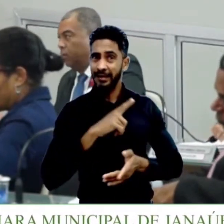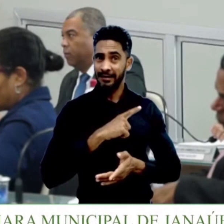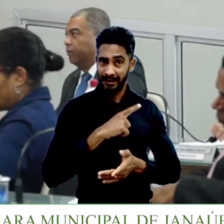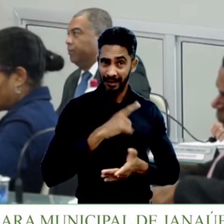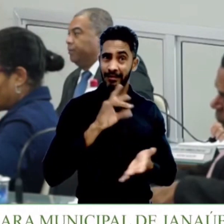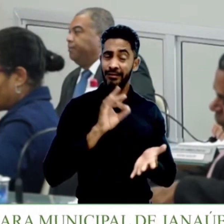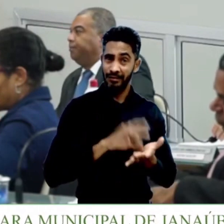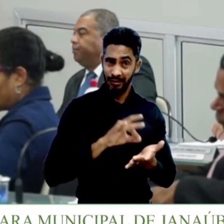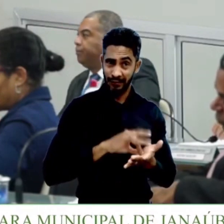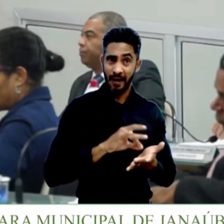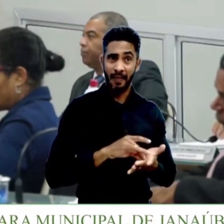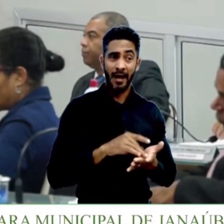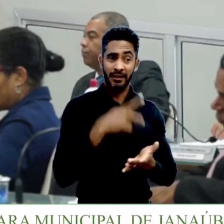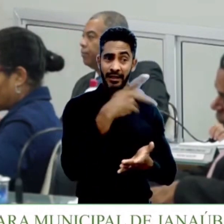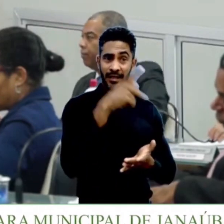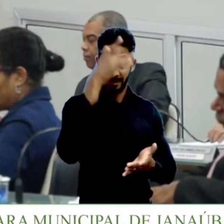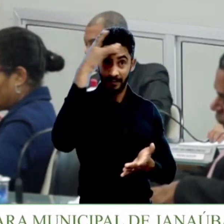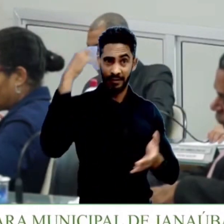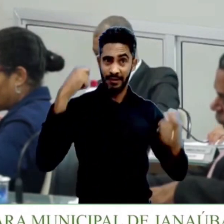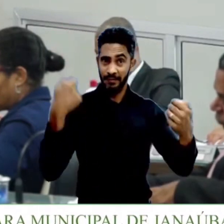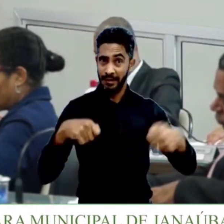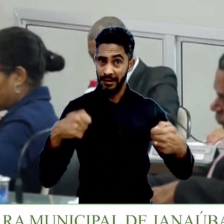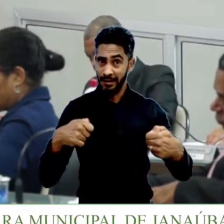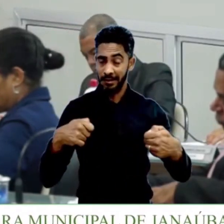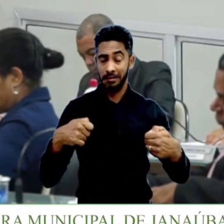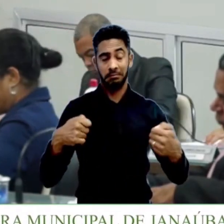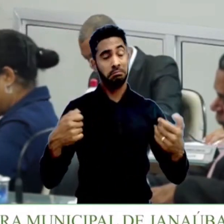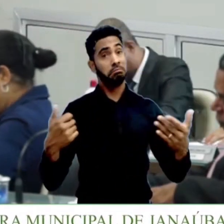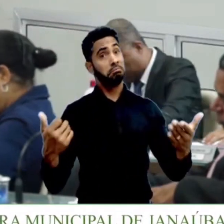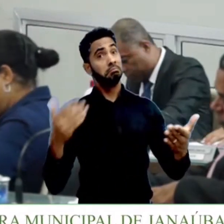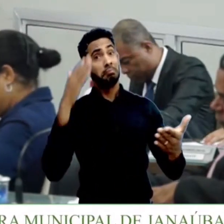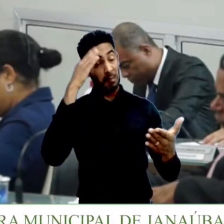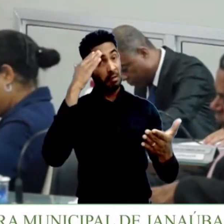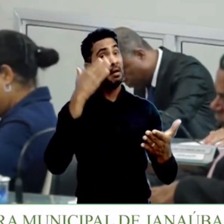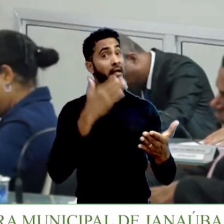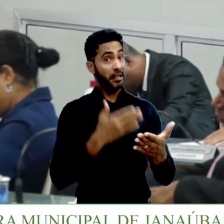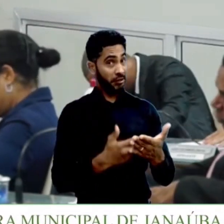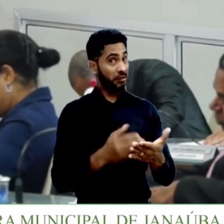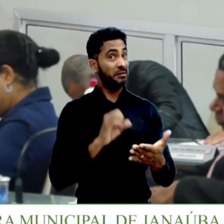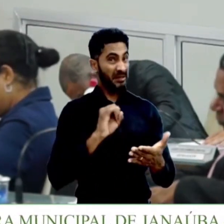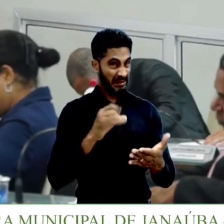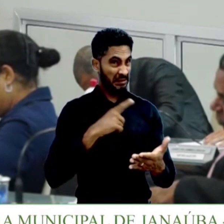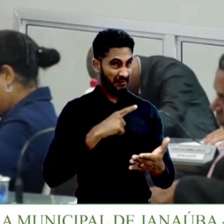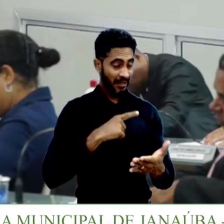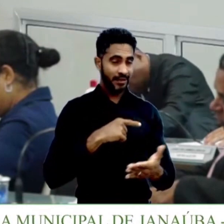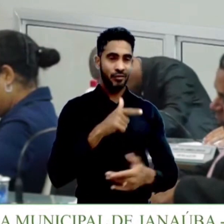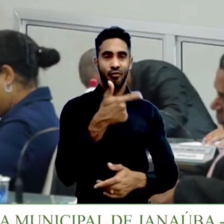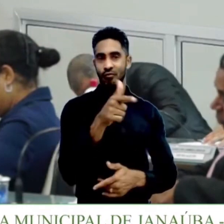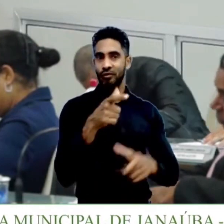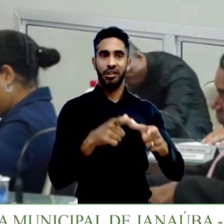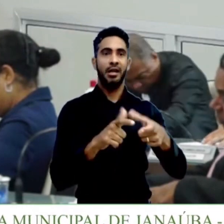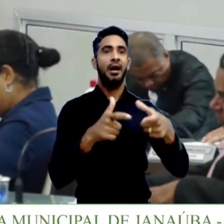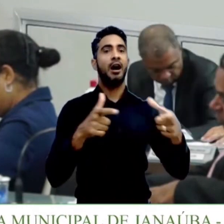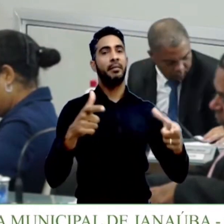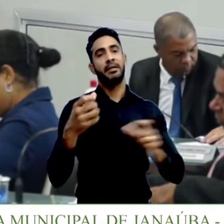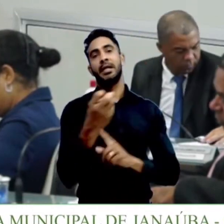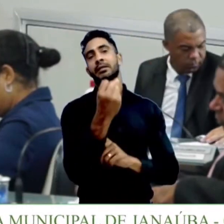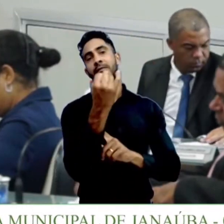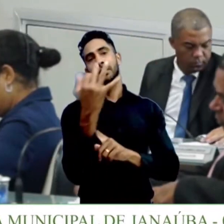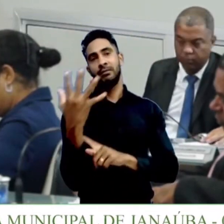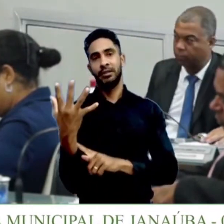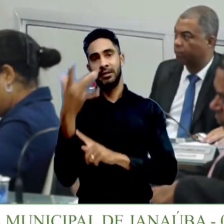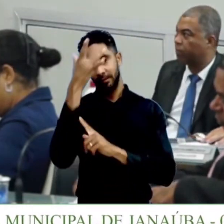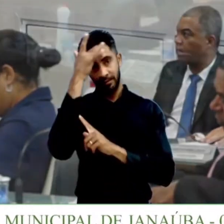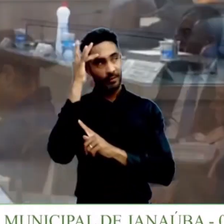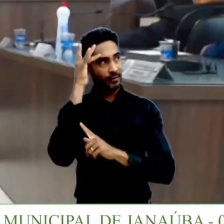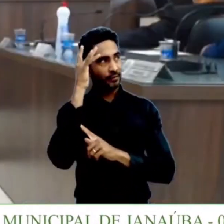atendendo a necessidade dessas pessoas? Eu acredito, se tivesse atendendo, não estaria crescendo tanto esse número.